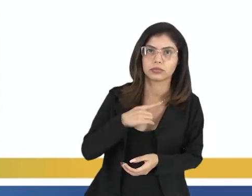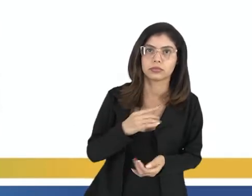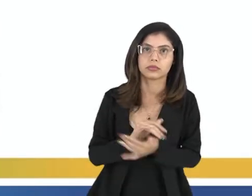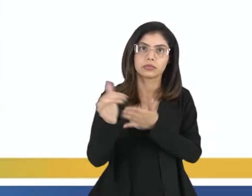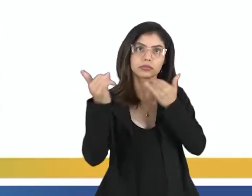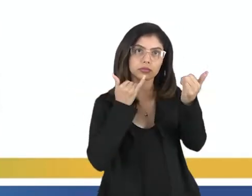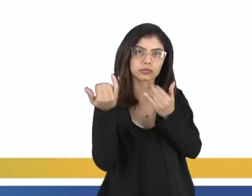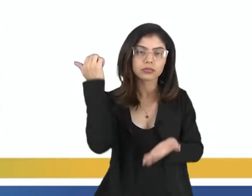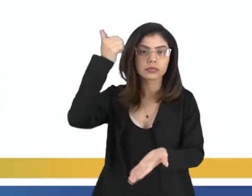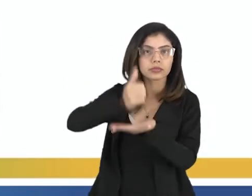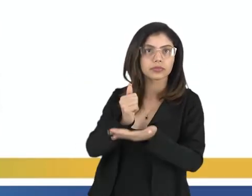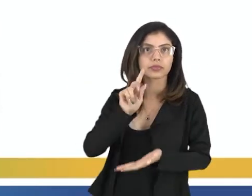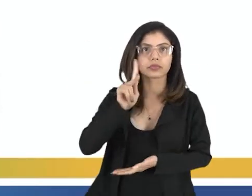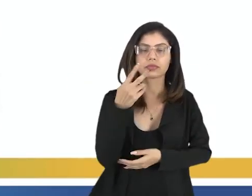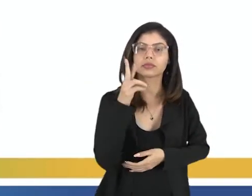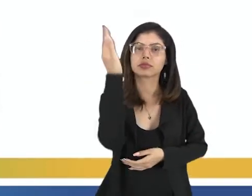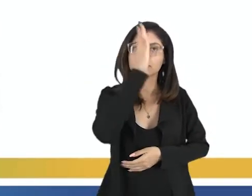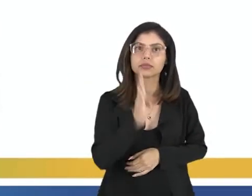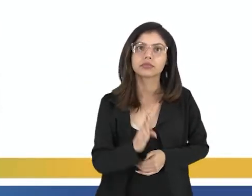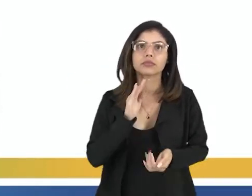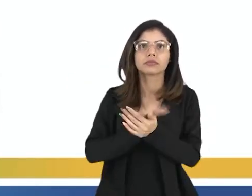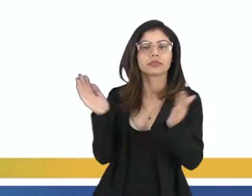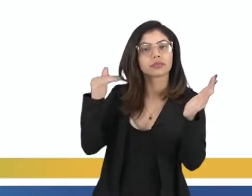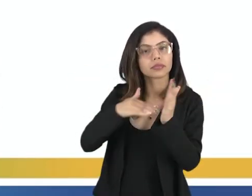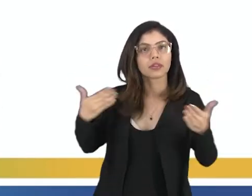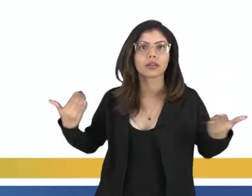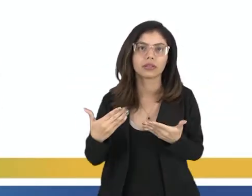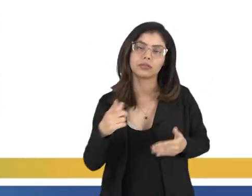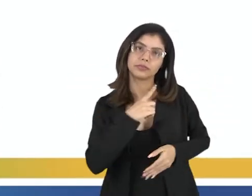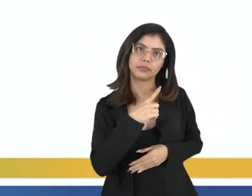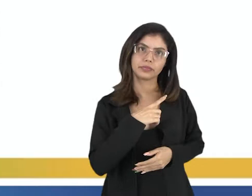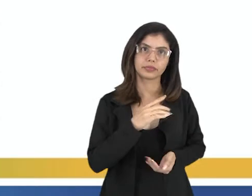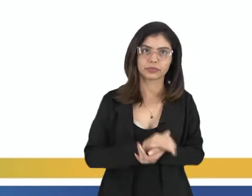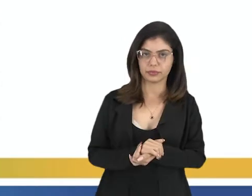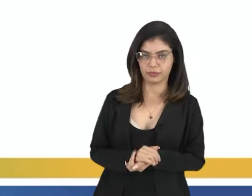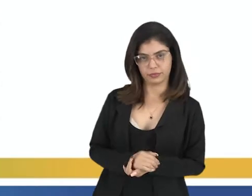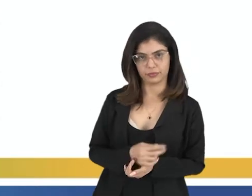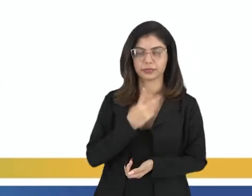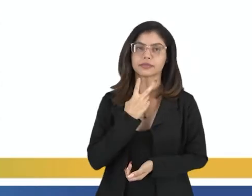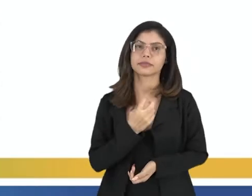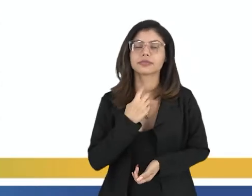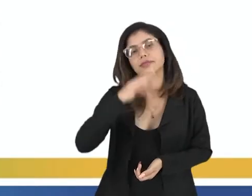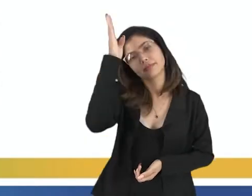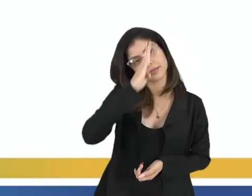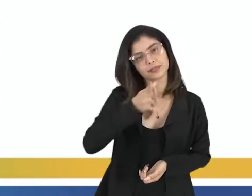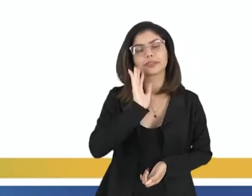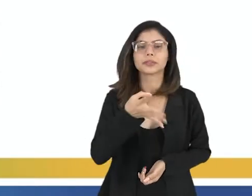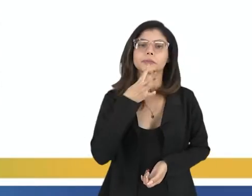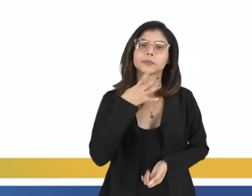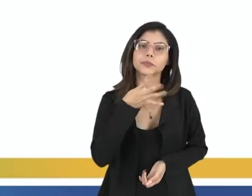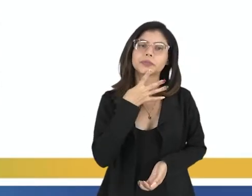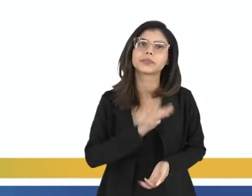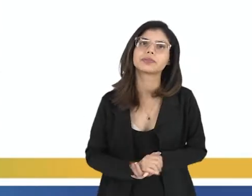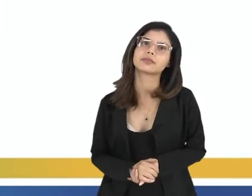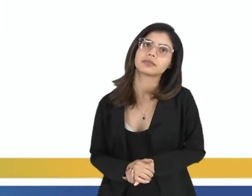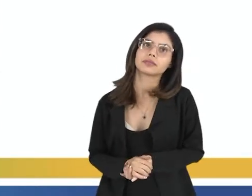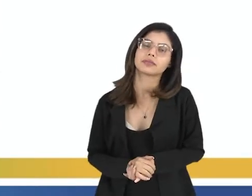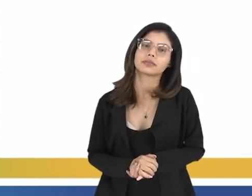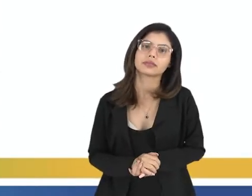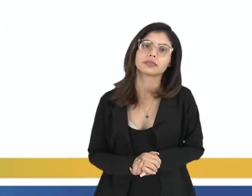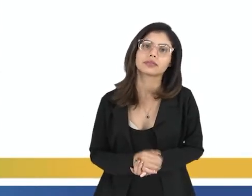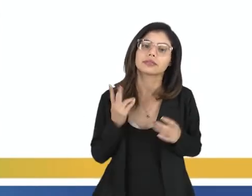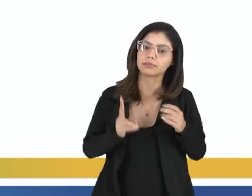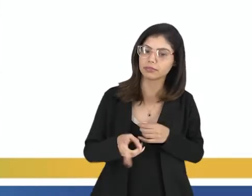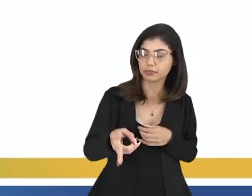o programa oficial Hora do Brasil, né? Até hoje a gente tem esse programa, Voz do Brasil. Acho que vocês já ouviram, né? Que aí é